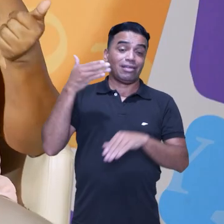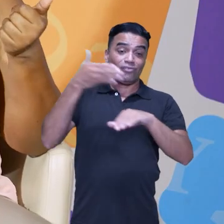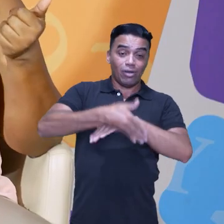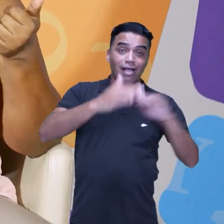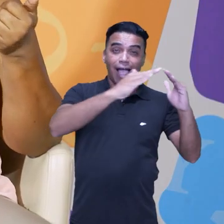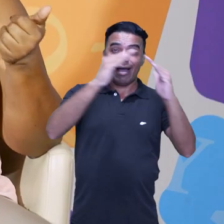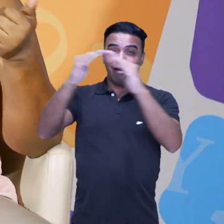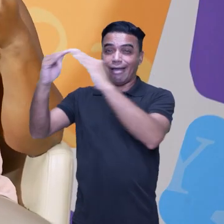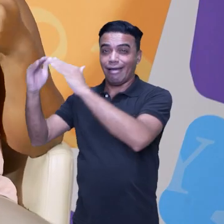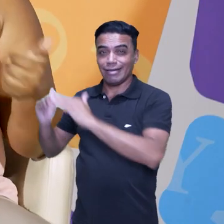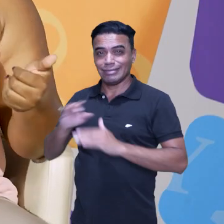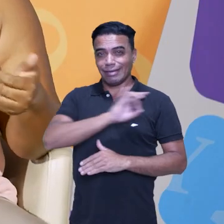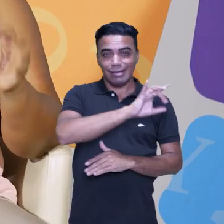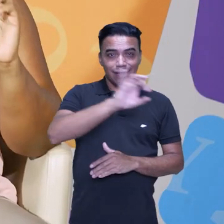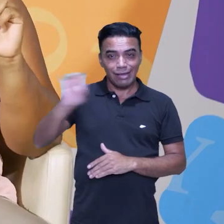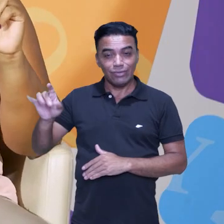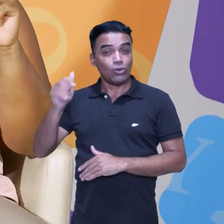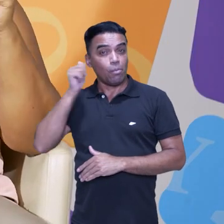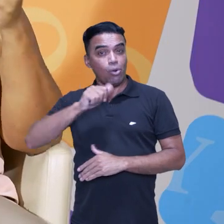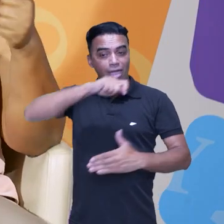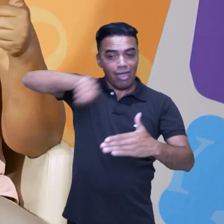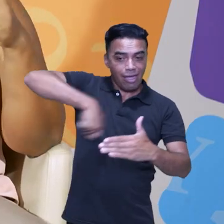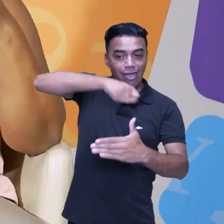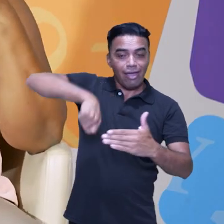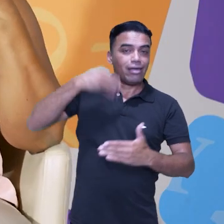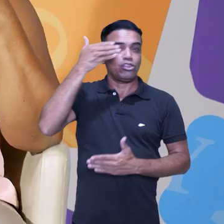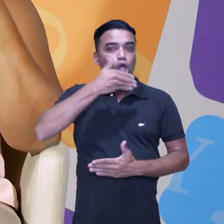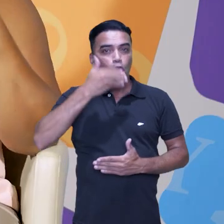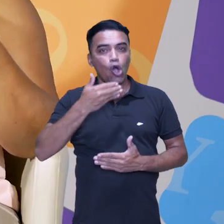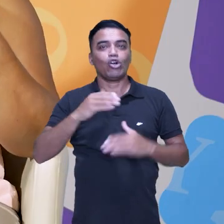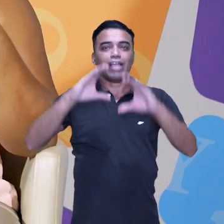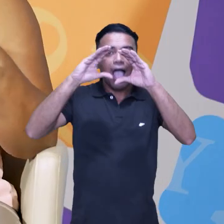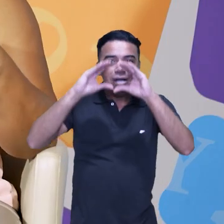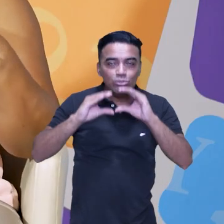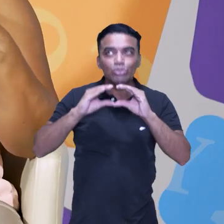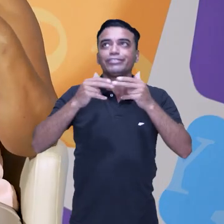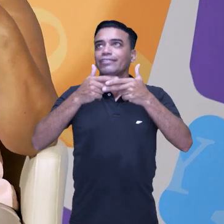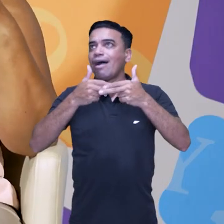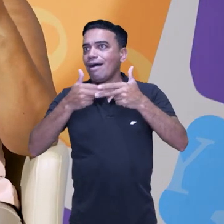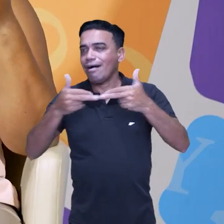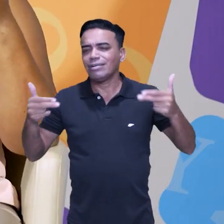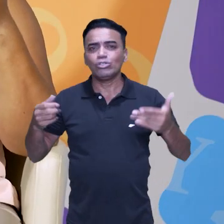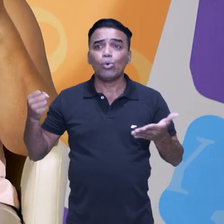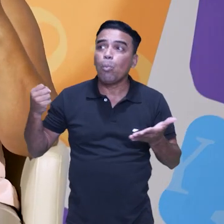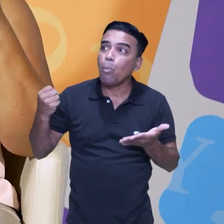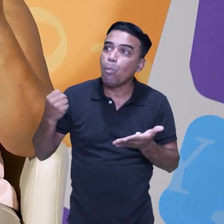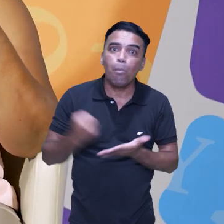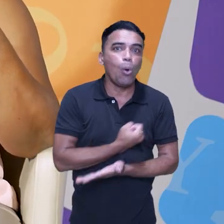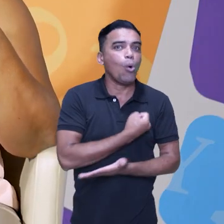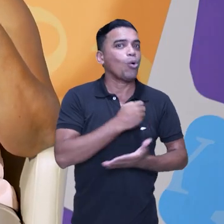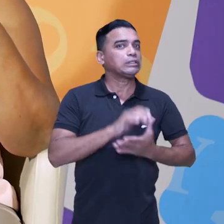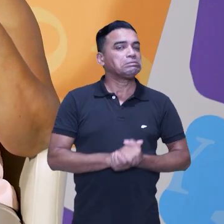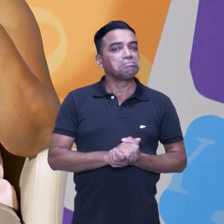cada uma e a gente viu as doceiras que fazem o doce, que faz o hambúrguer, que faz várias coisas que a gente fala assim, poxa, como